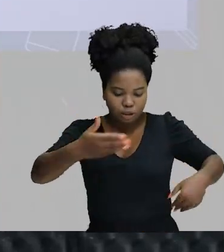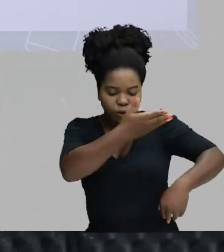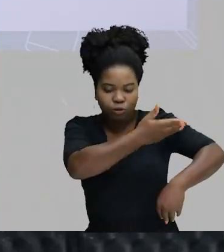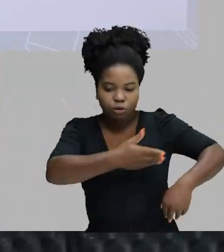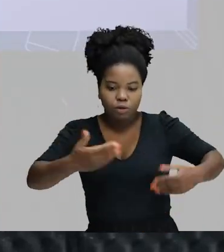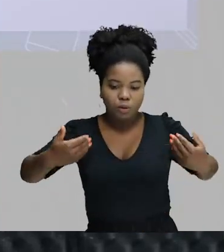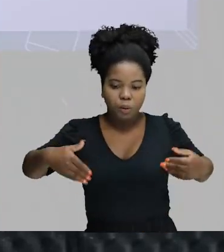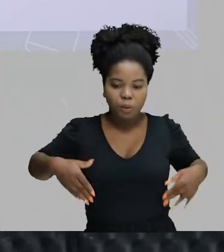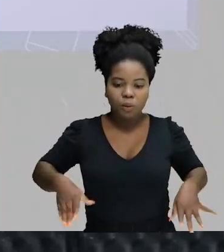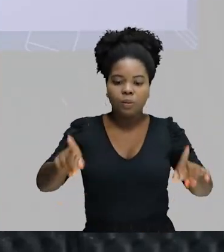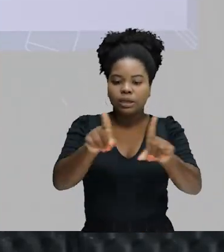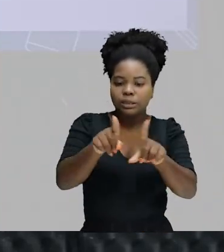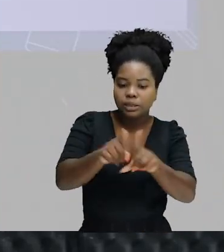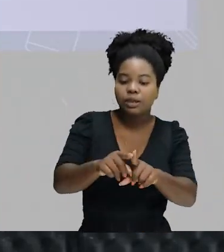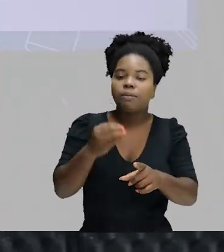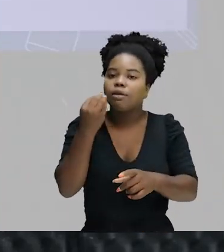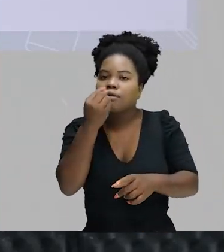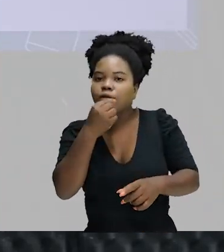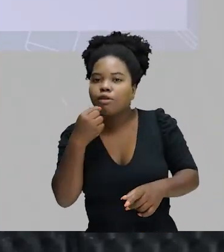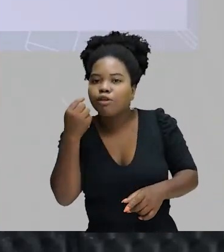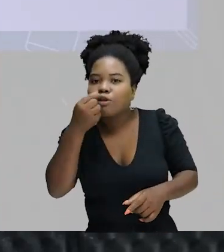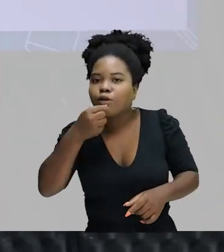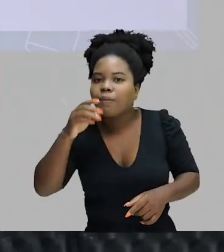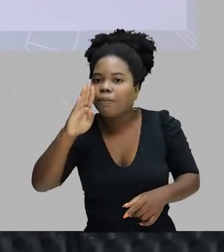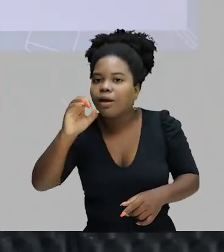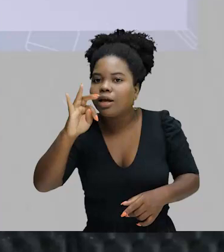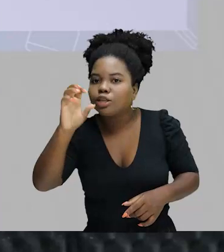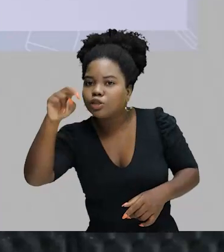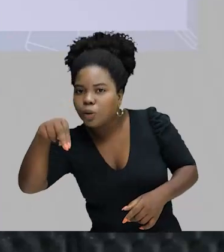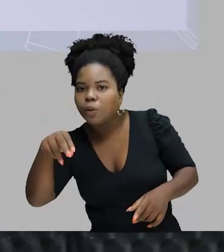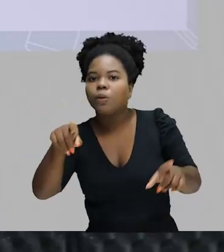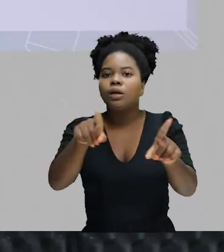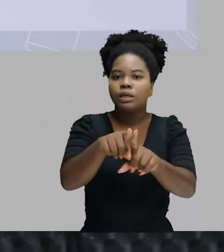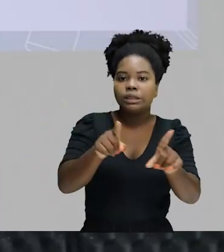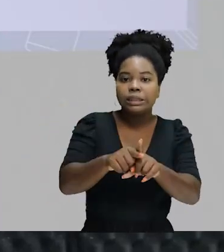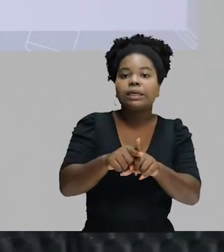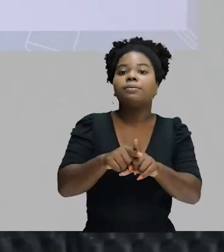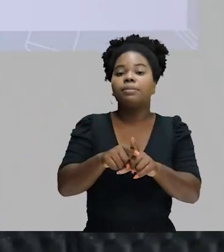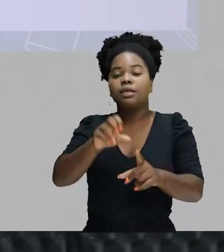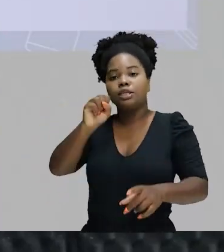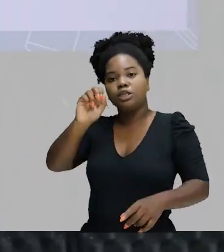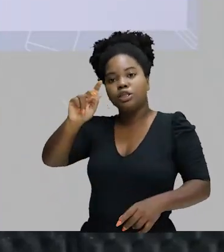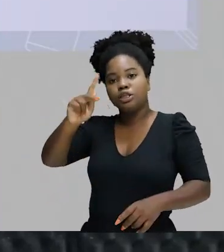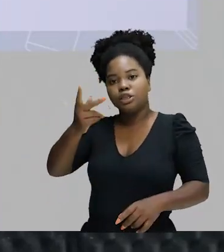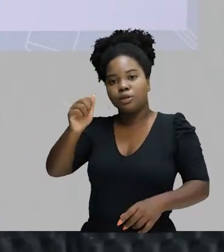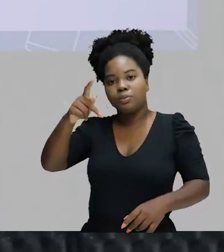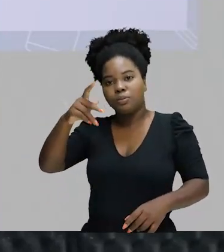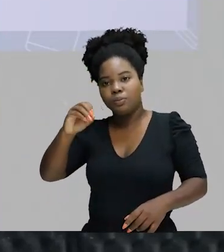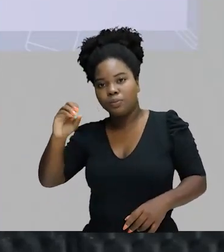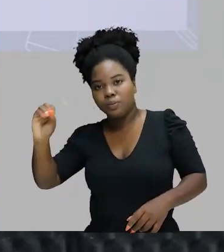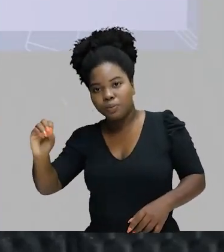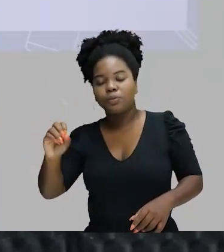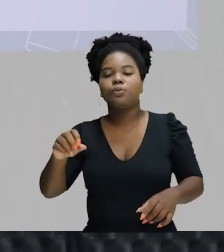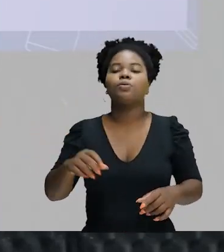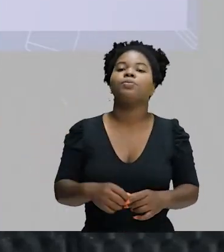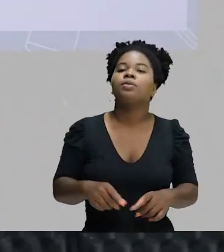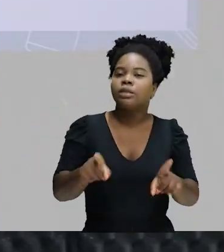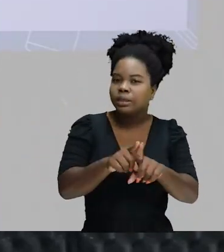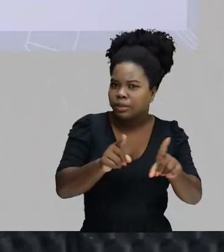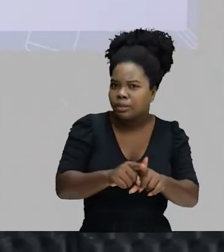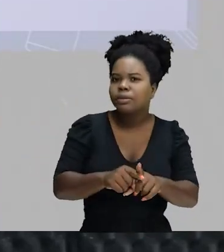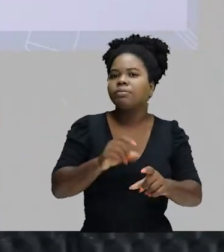o batom, certo? O shampoo, o condicionador, as roupas, nós temos também